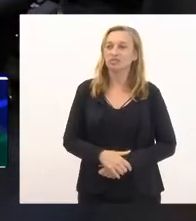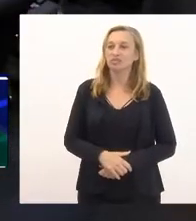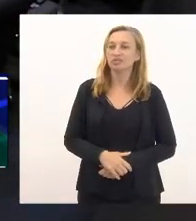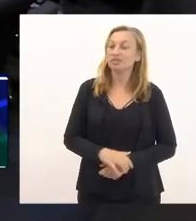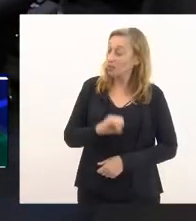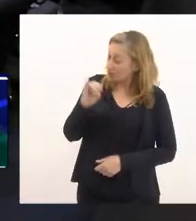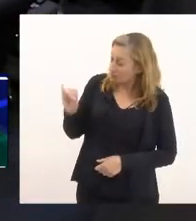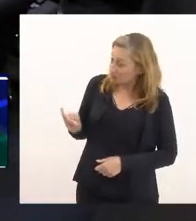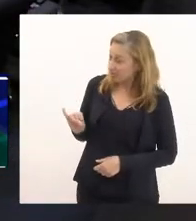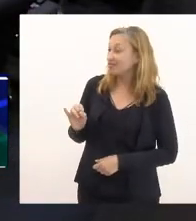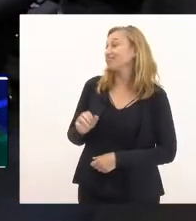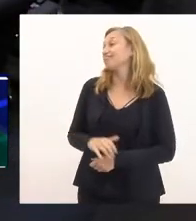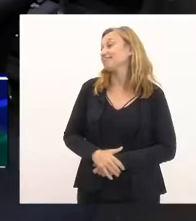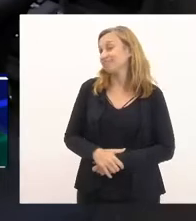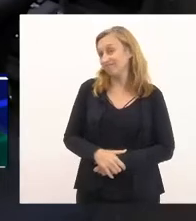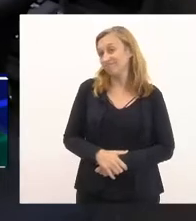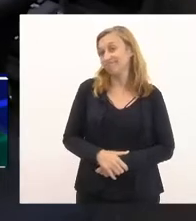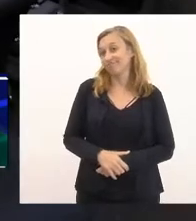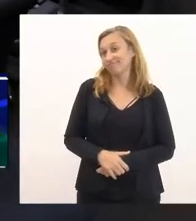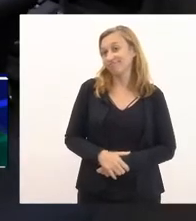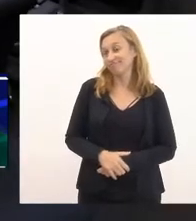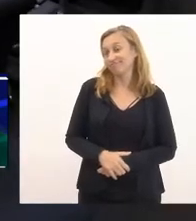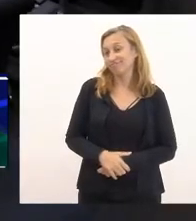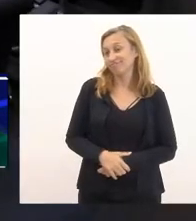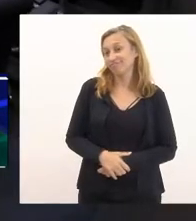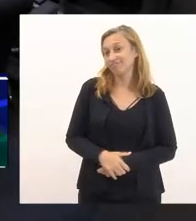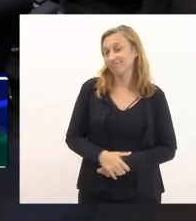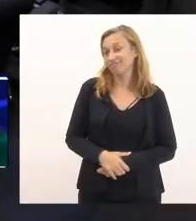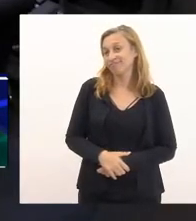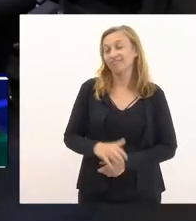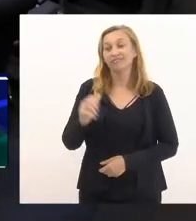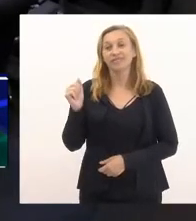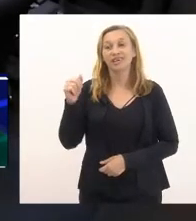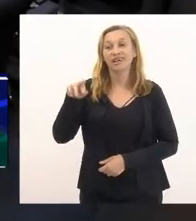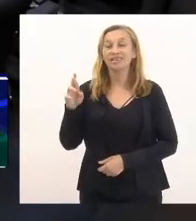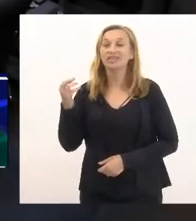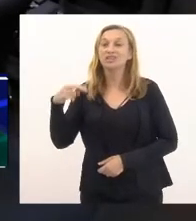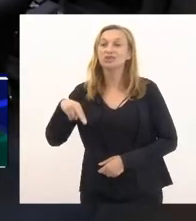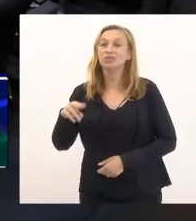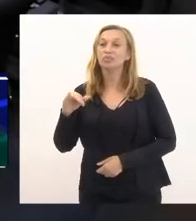Oi, deputado Anderson. Deputado Anderson Moraes.